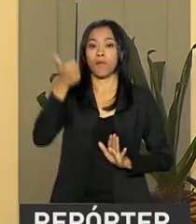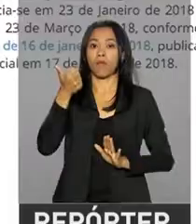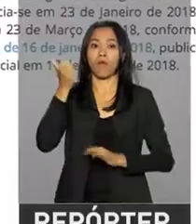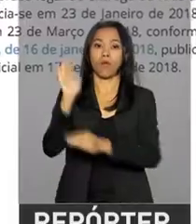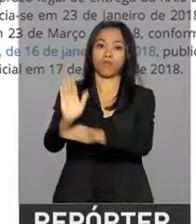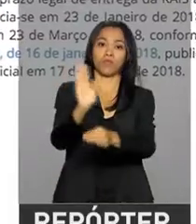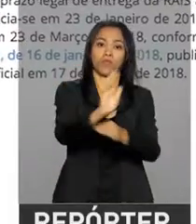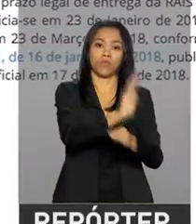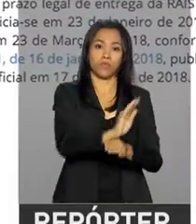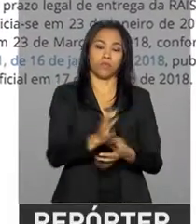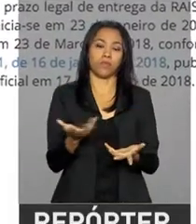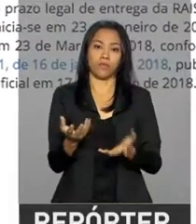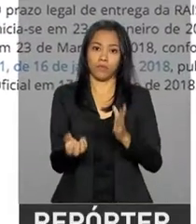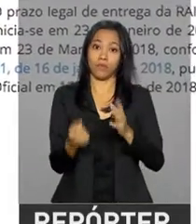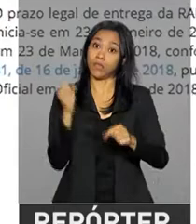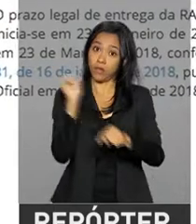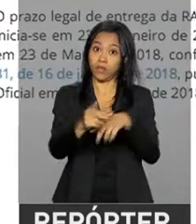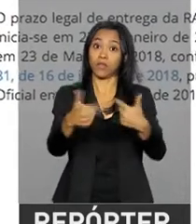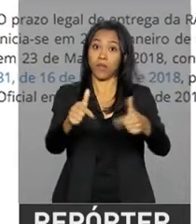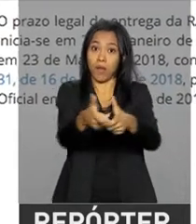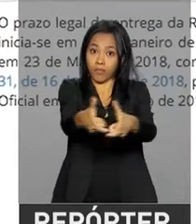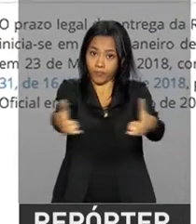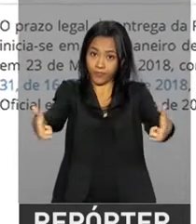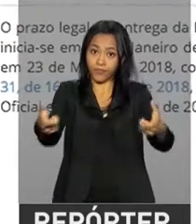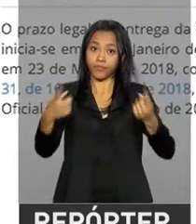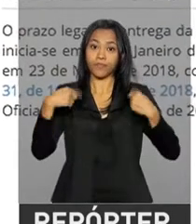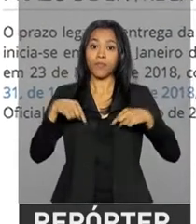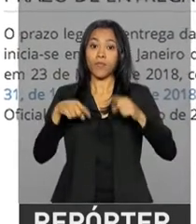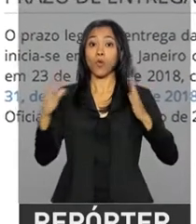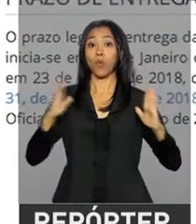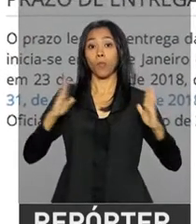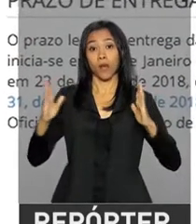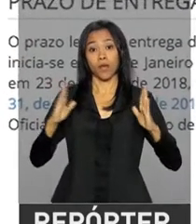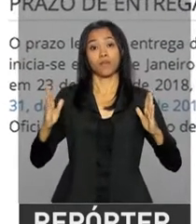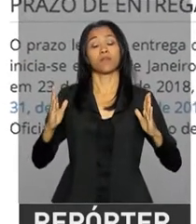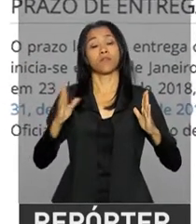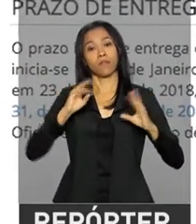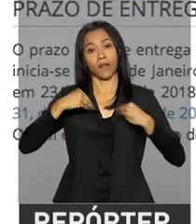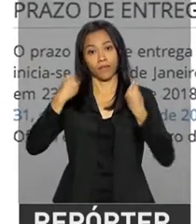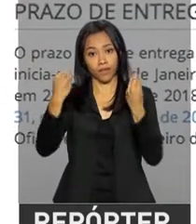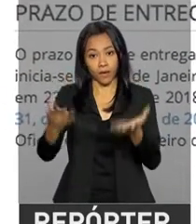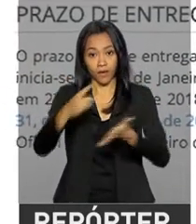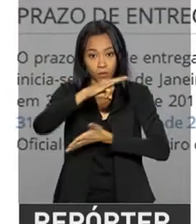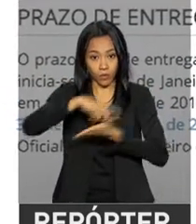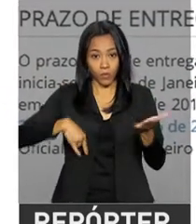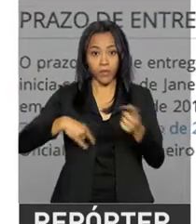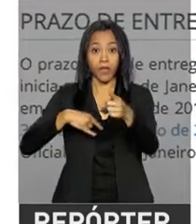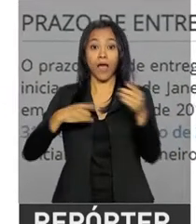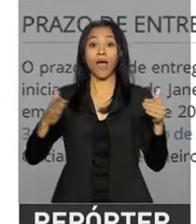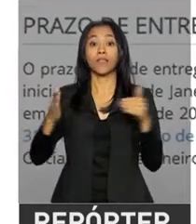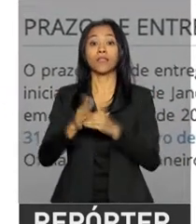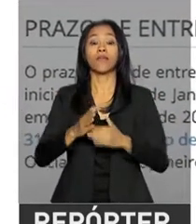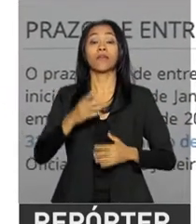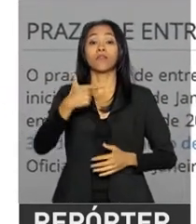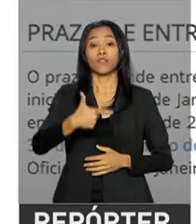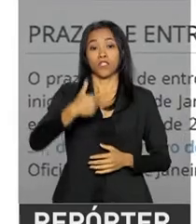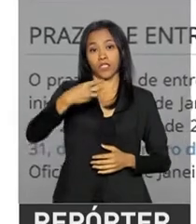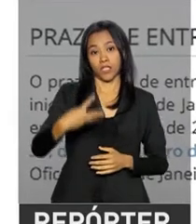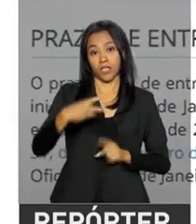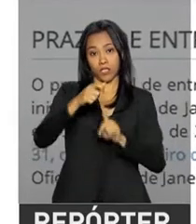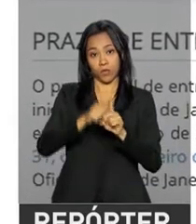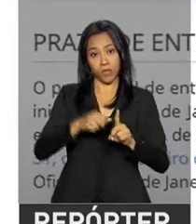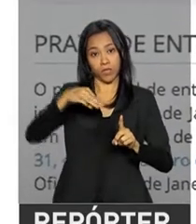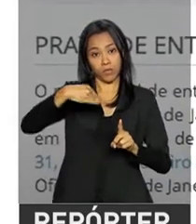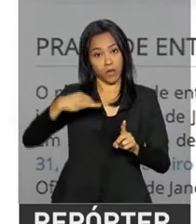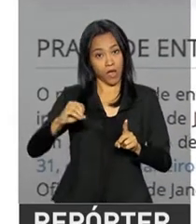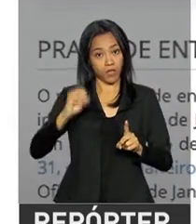ou não. E o prazo para entregar a RAIS de 2017 já começou. Empregadores têm até 23 de março para preencher a